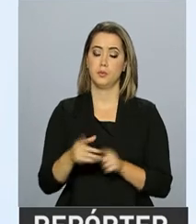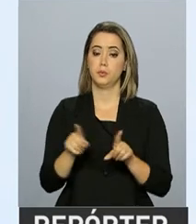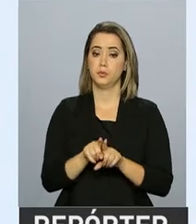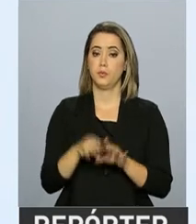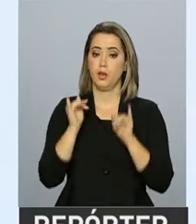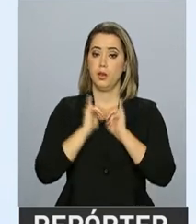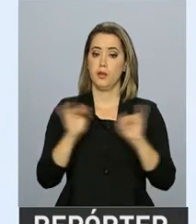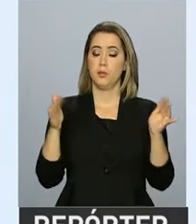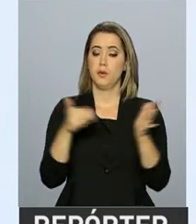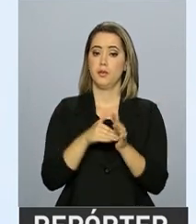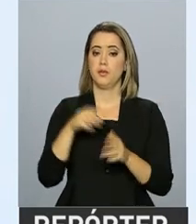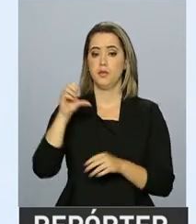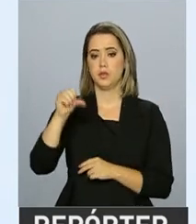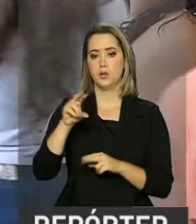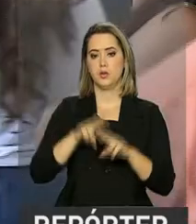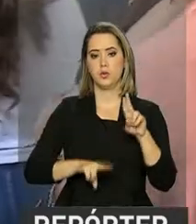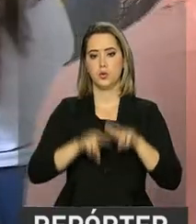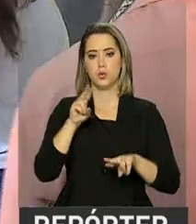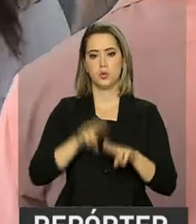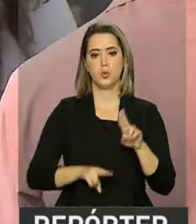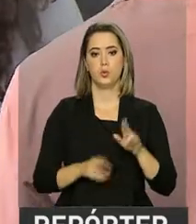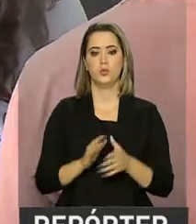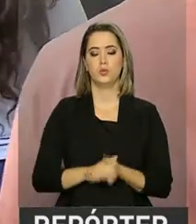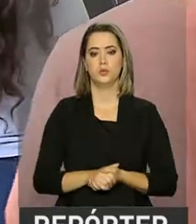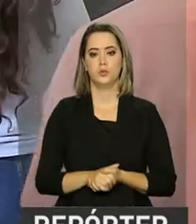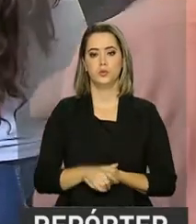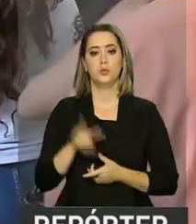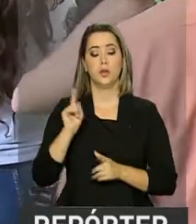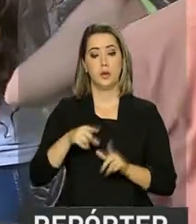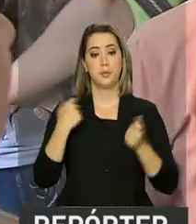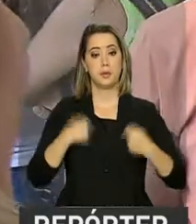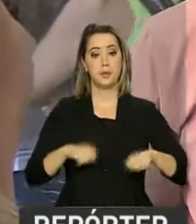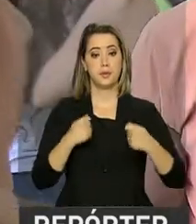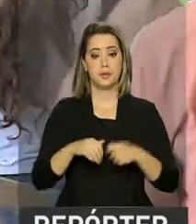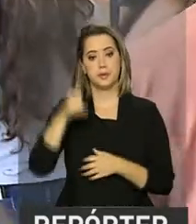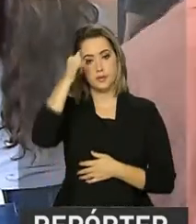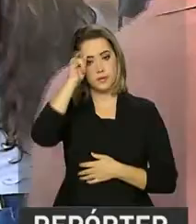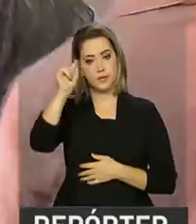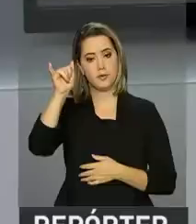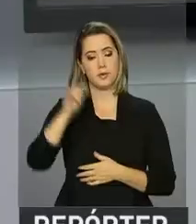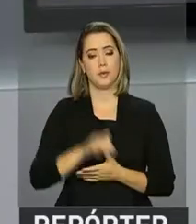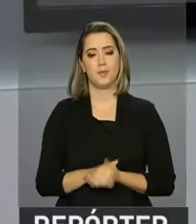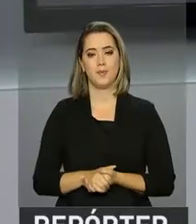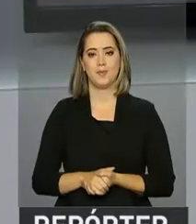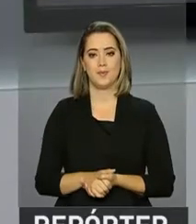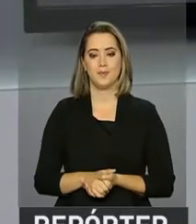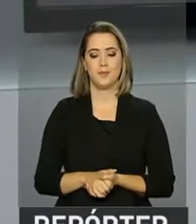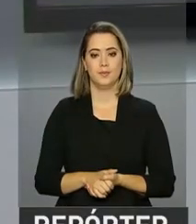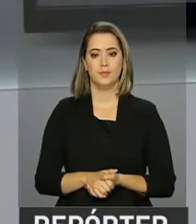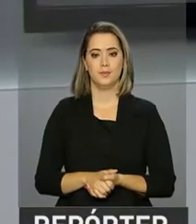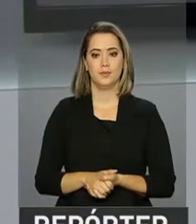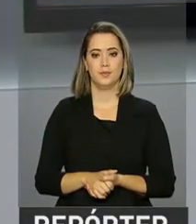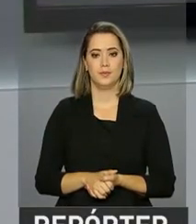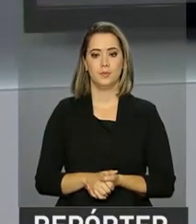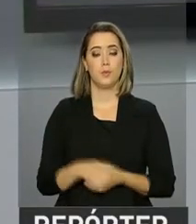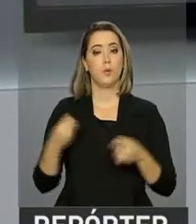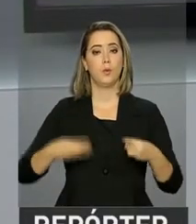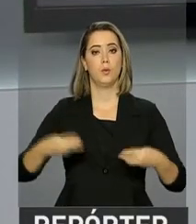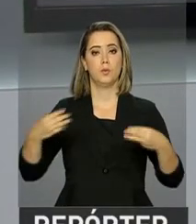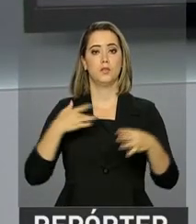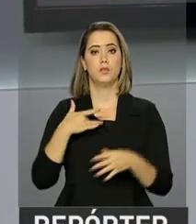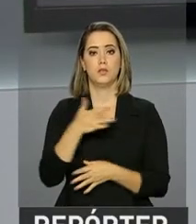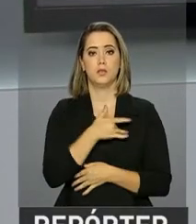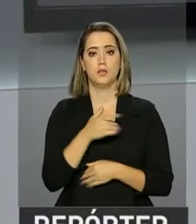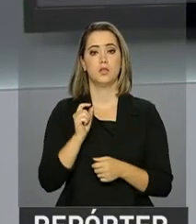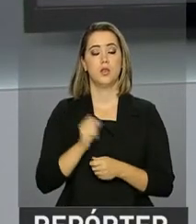a campanha vai até o dia 9 de junho necessidade de se prevenir é uma oportunidade né e o ministério da saúde vai